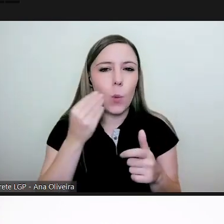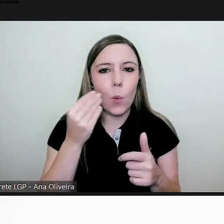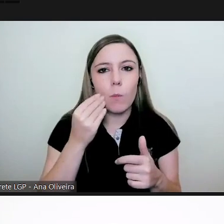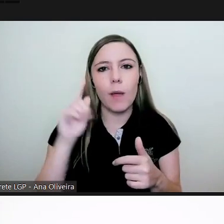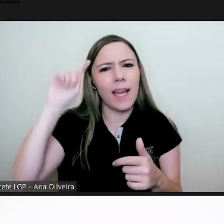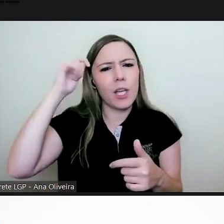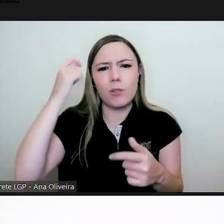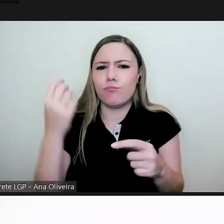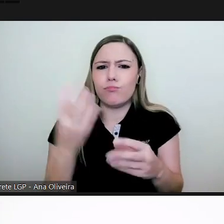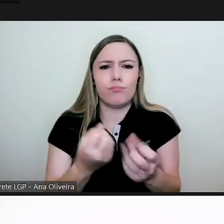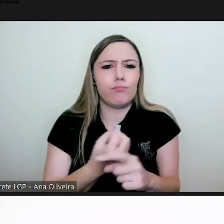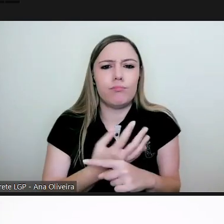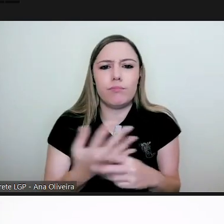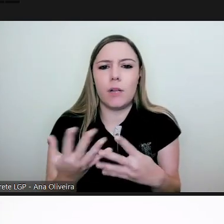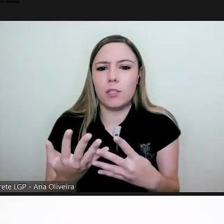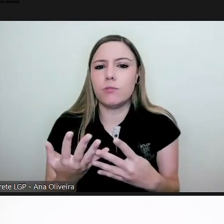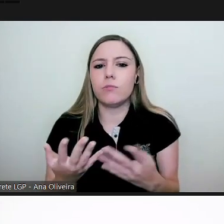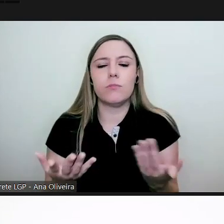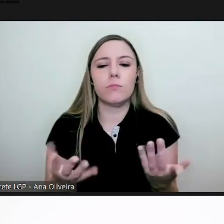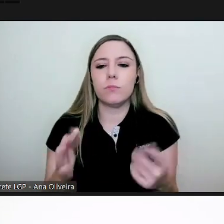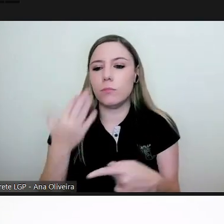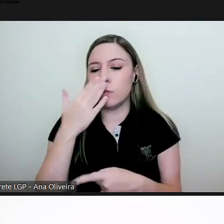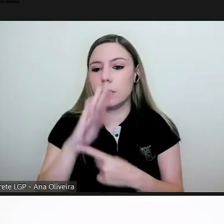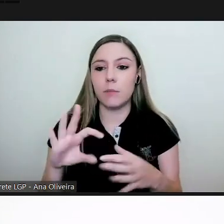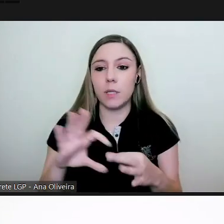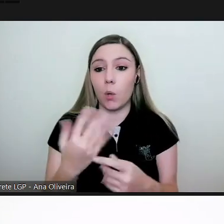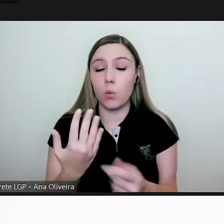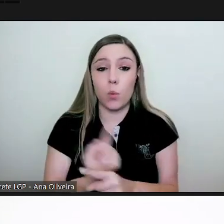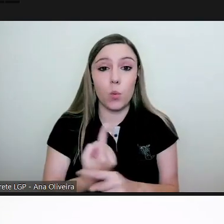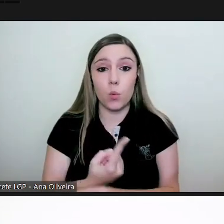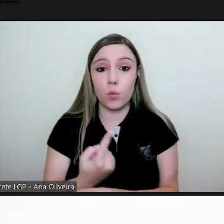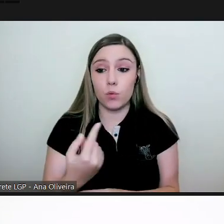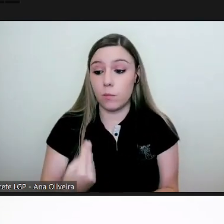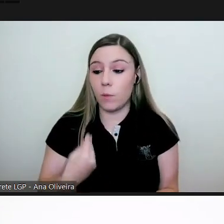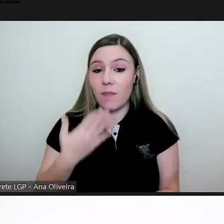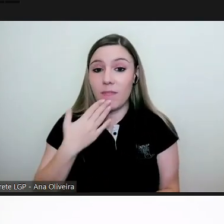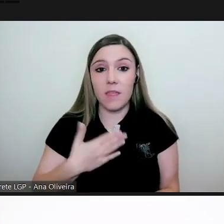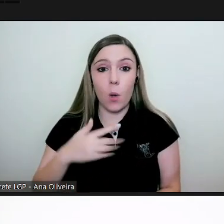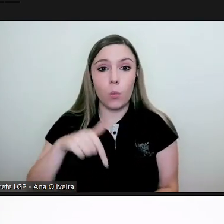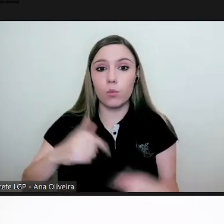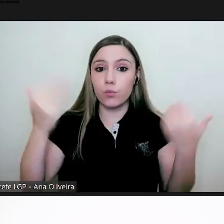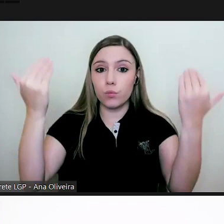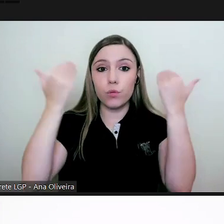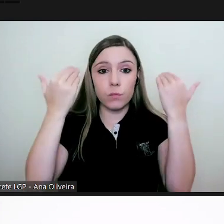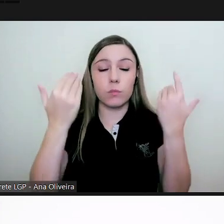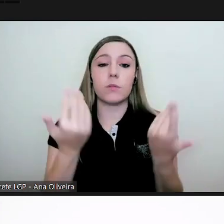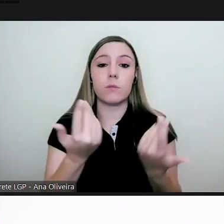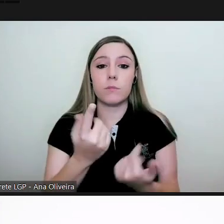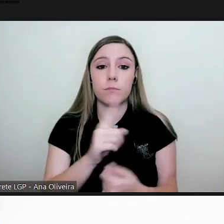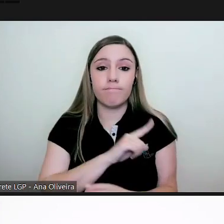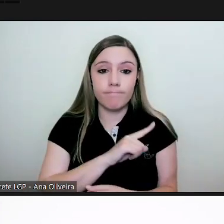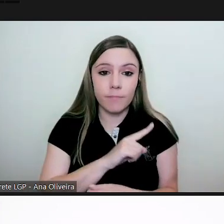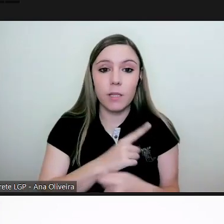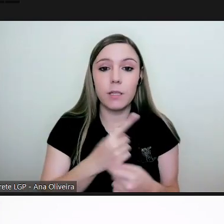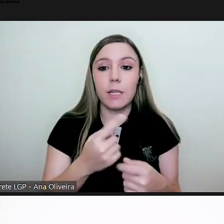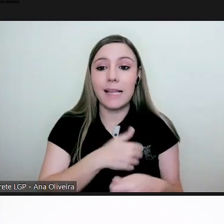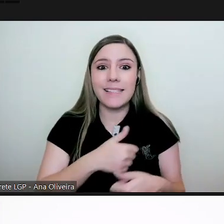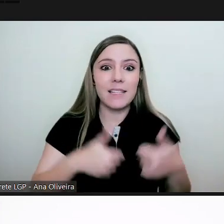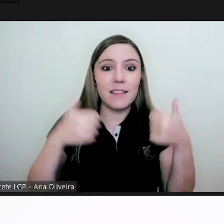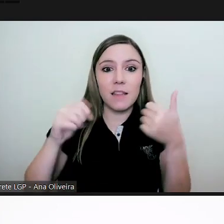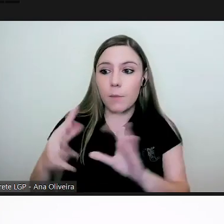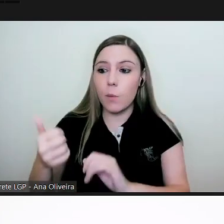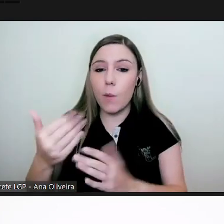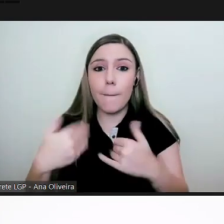diversa ordem, designadamente ao nível daquilo que nos hoje preocupa, que é os dados pessoais. As cidades são sustentáveis, mas elas são